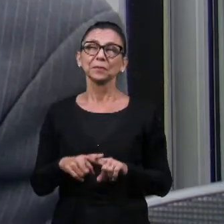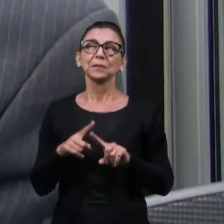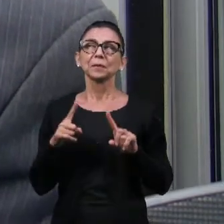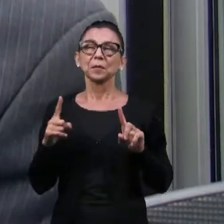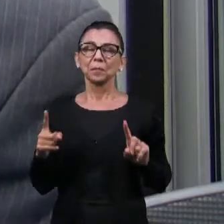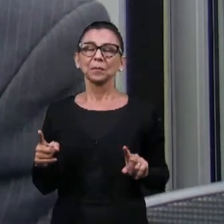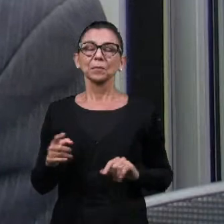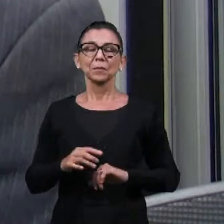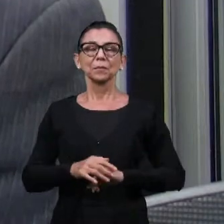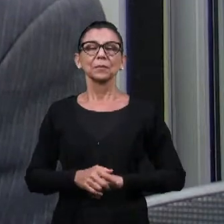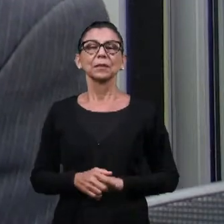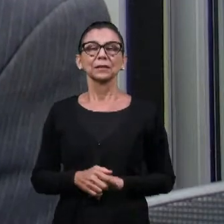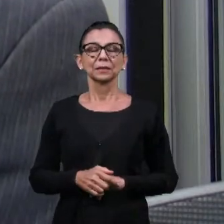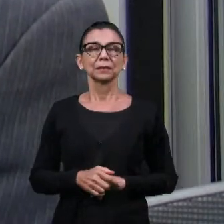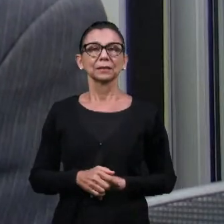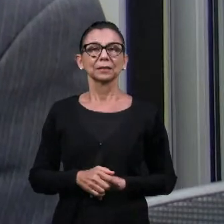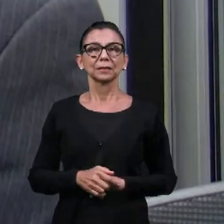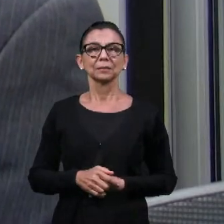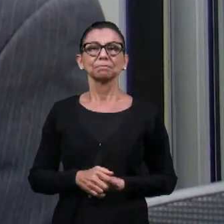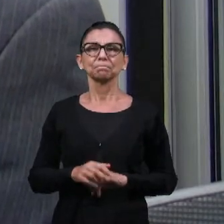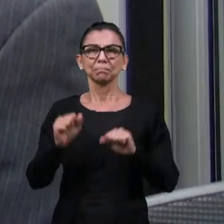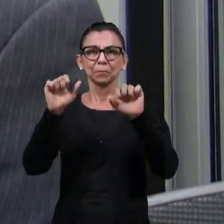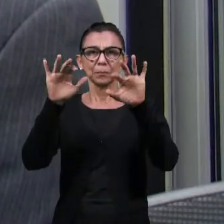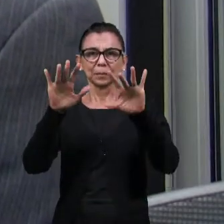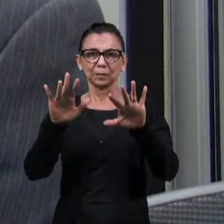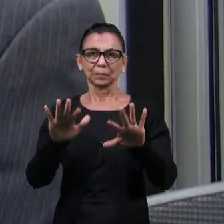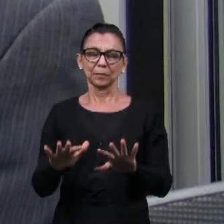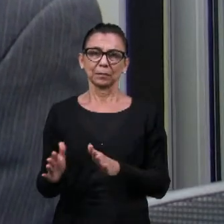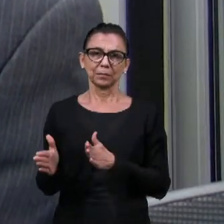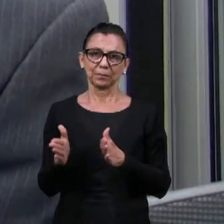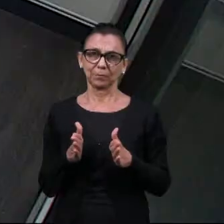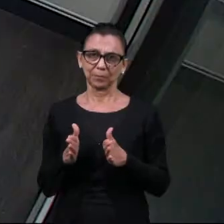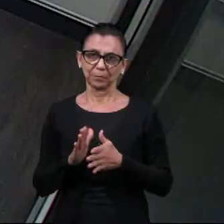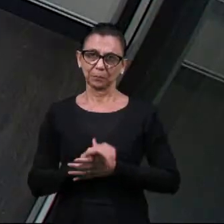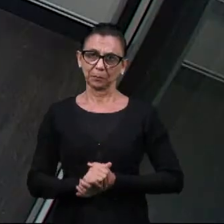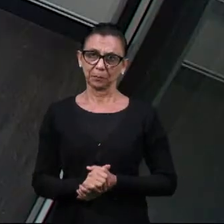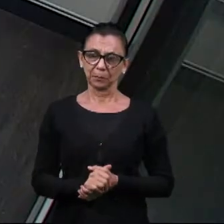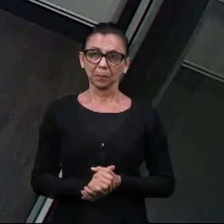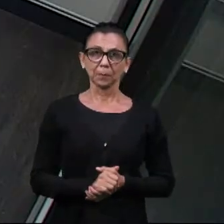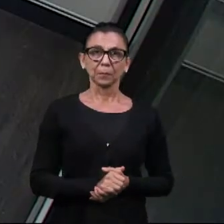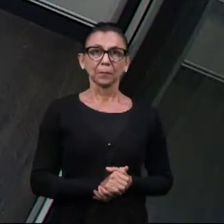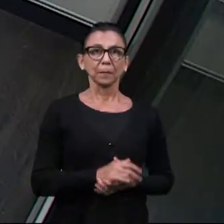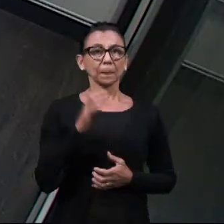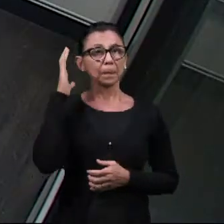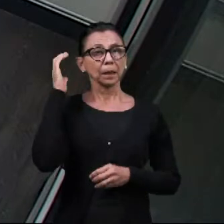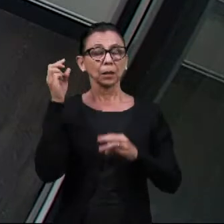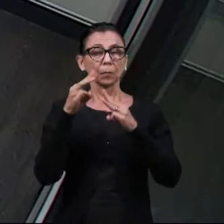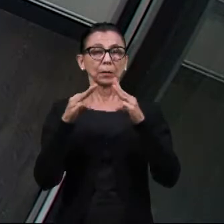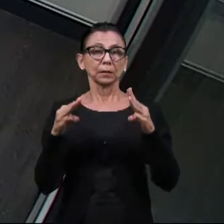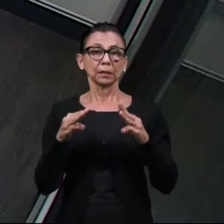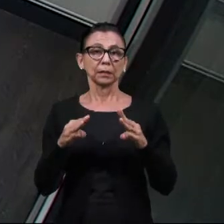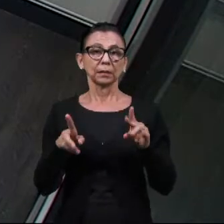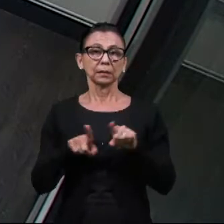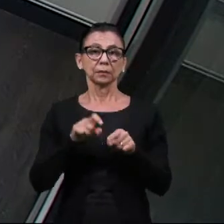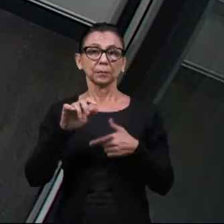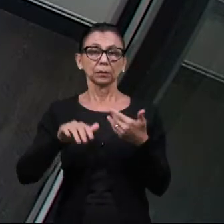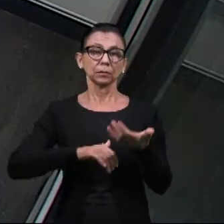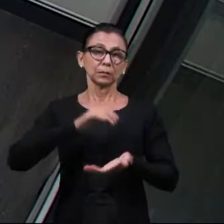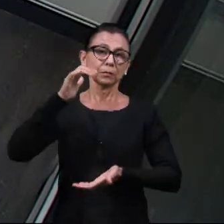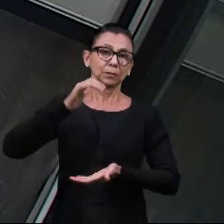sinais colhidos, de bênçãos colhidas nesse período, né? A Rádio Manaim, o satélite, de alguma